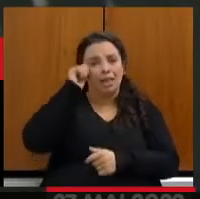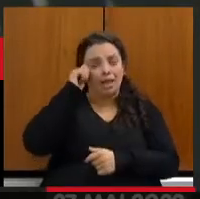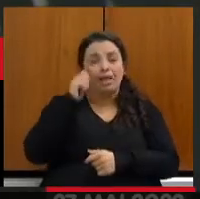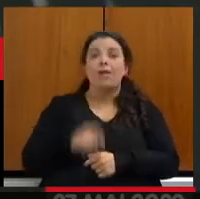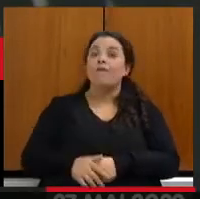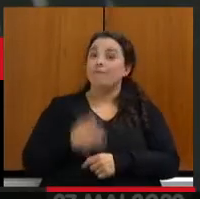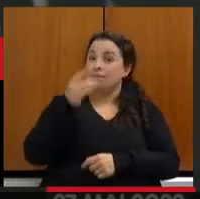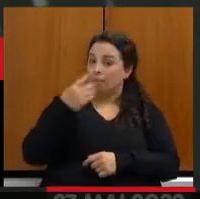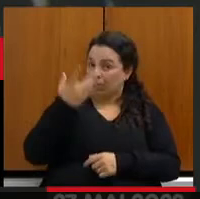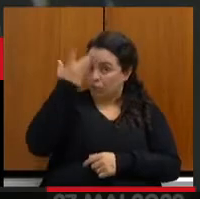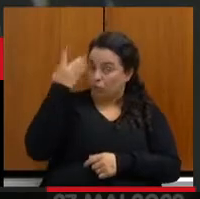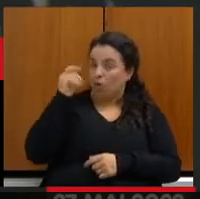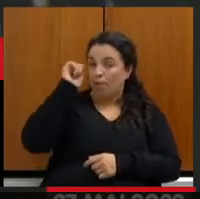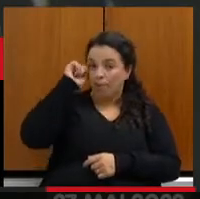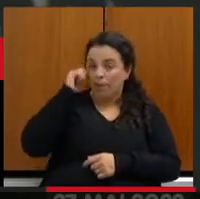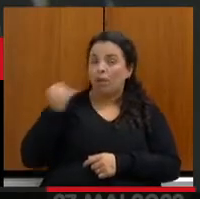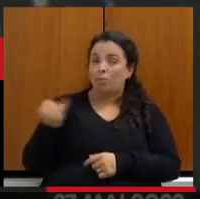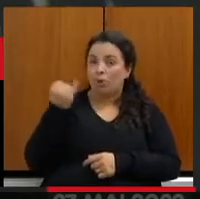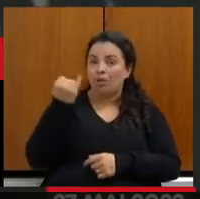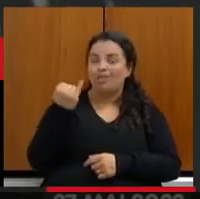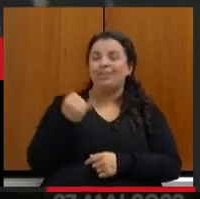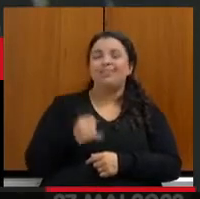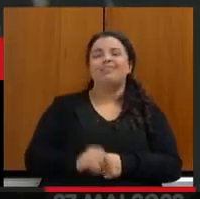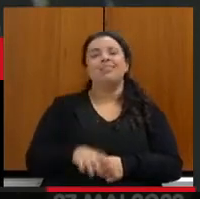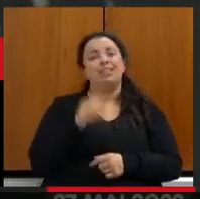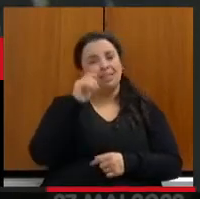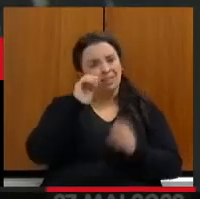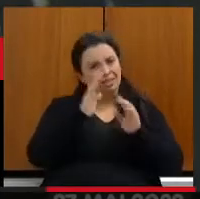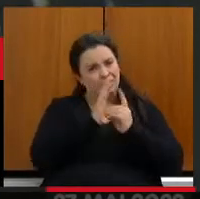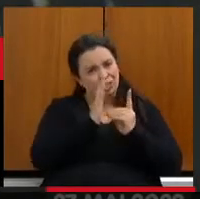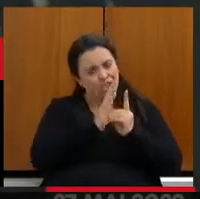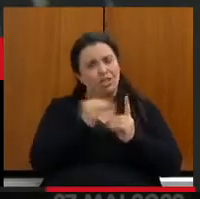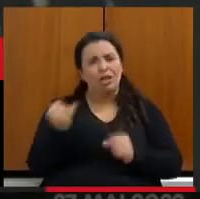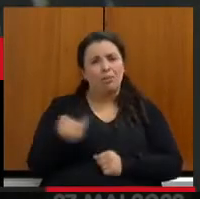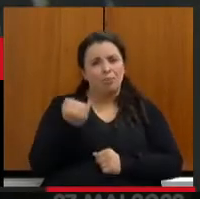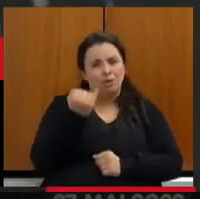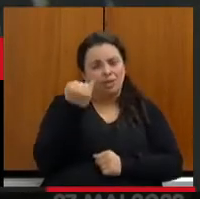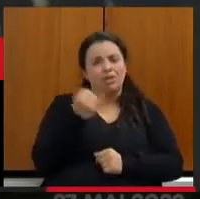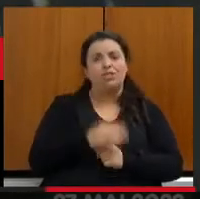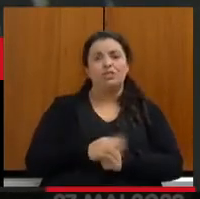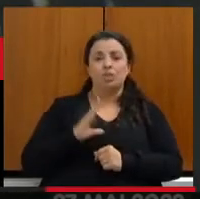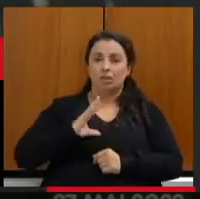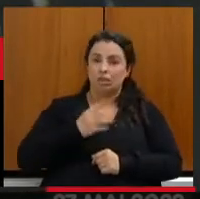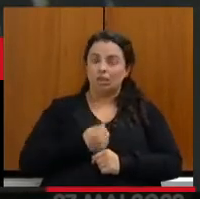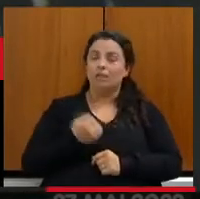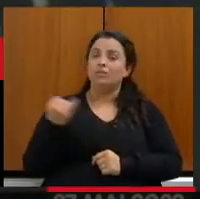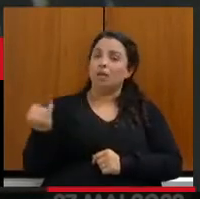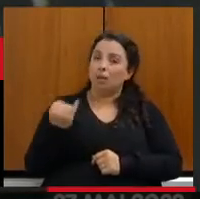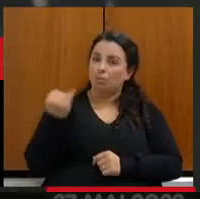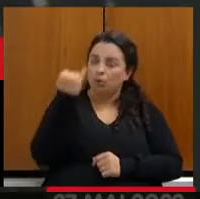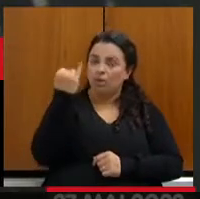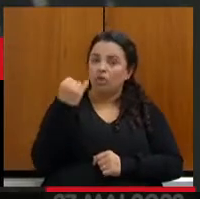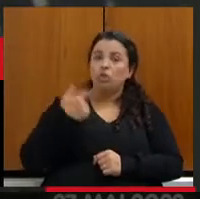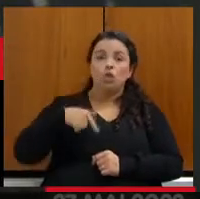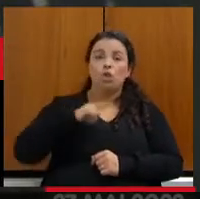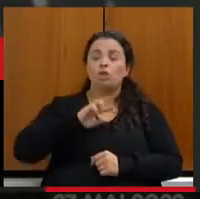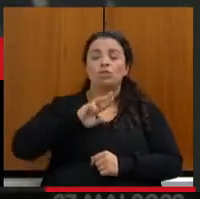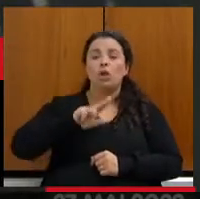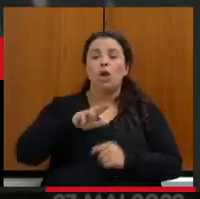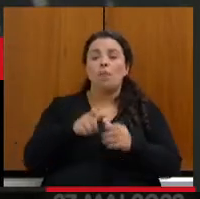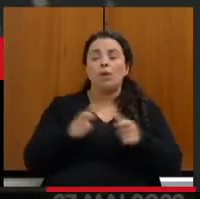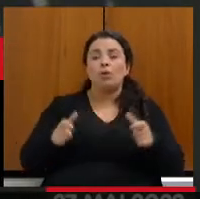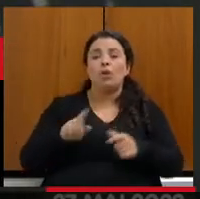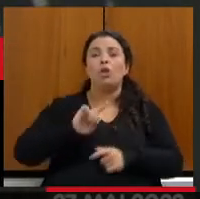vidas indígenas em portas vidas transa importam Nós não somos minorias nós somos maioria submetidas a relações violentas